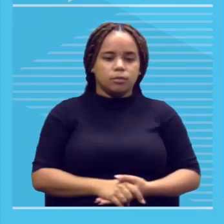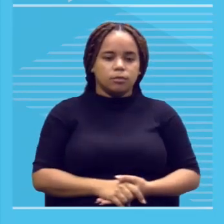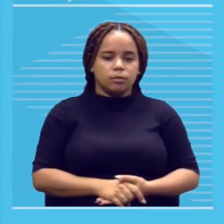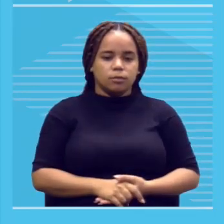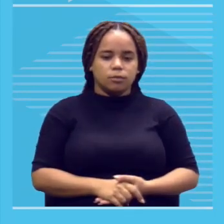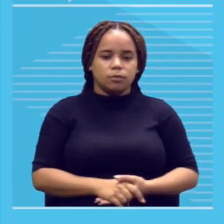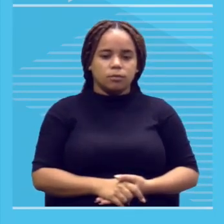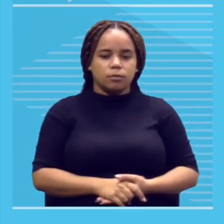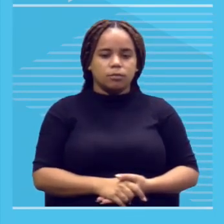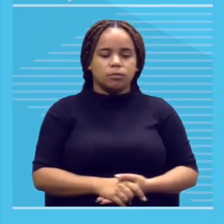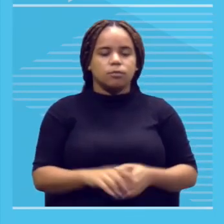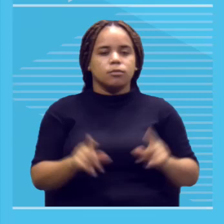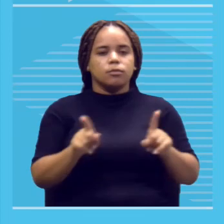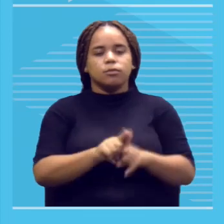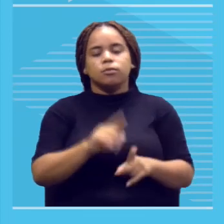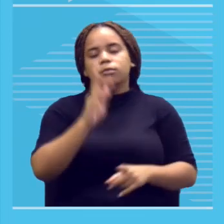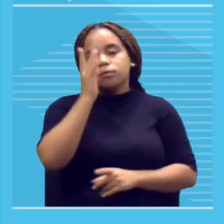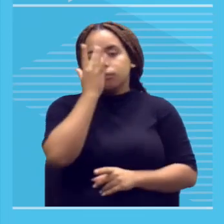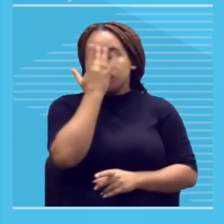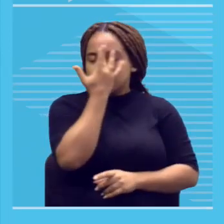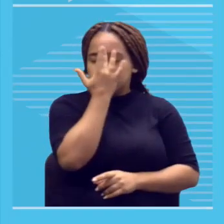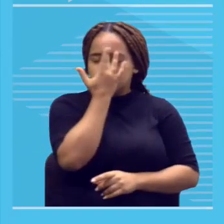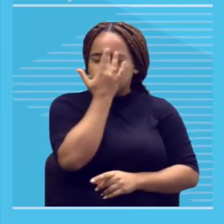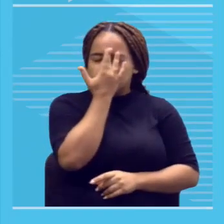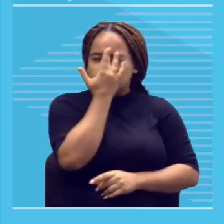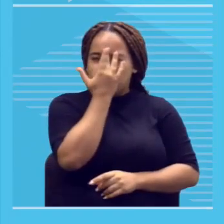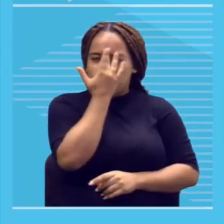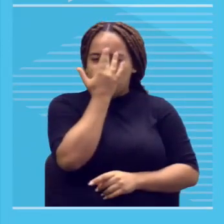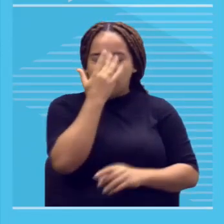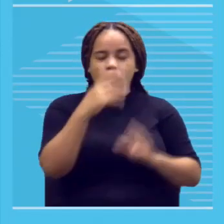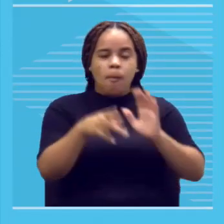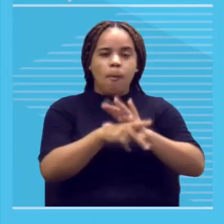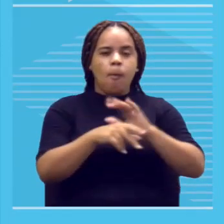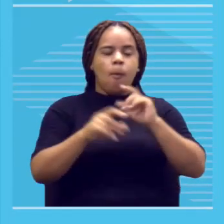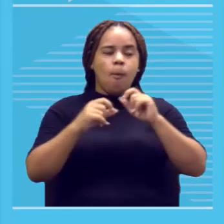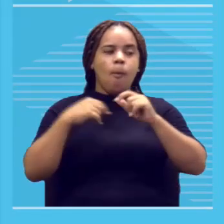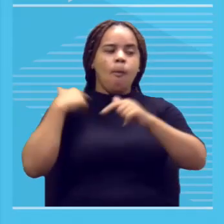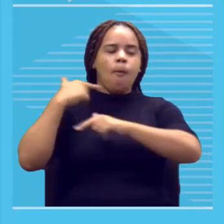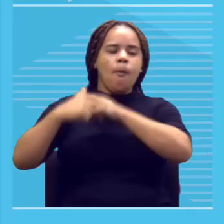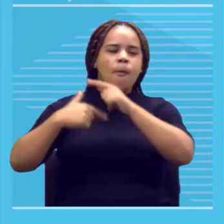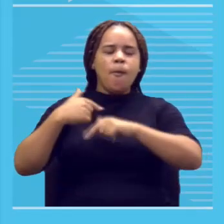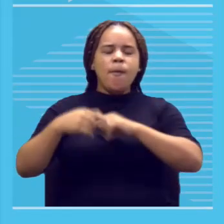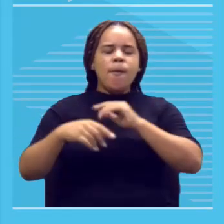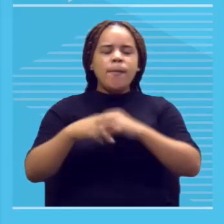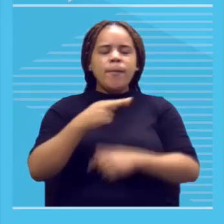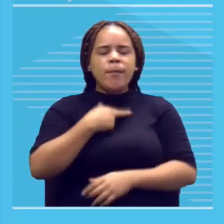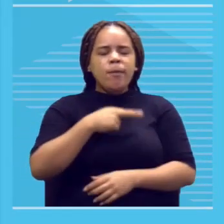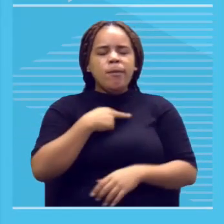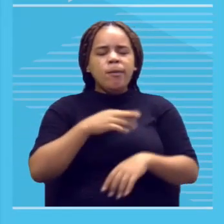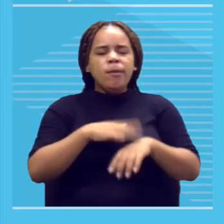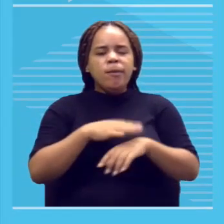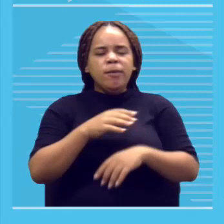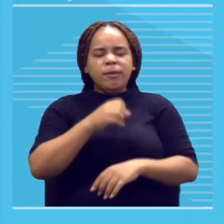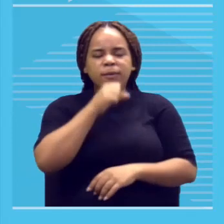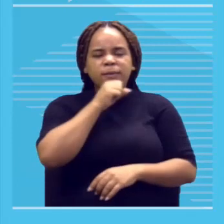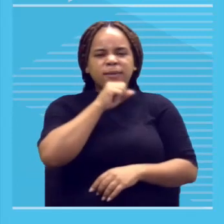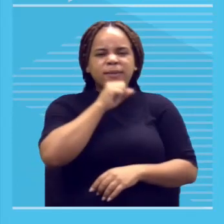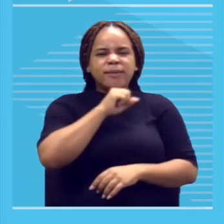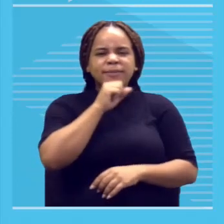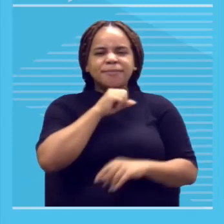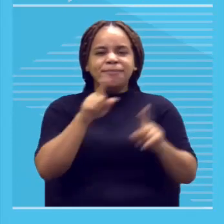o hinduísmo por exemplo que talvez seja a tradição religiosa moderna mais antiga ela